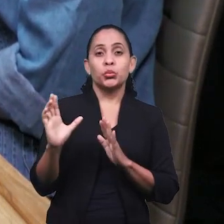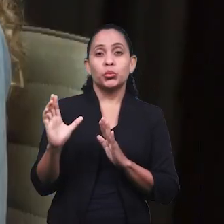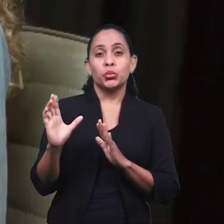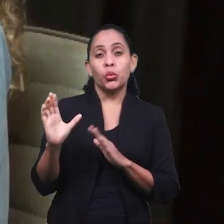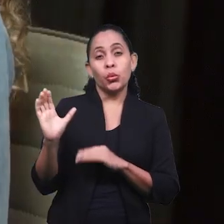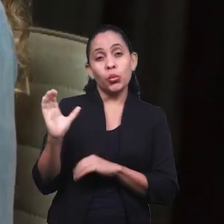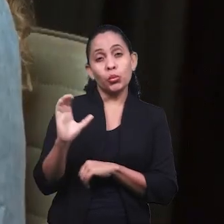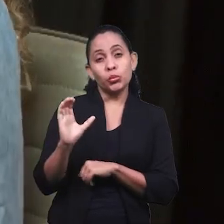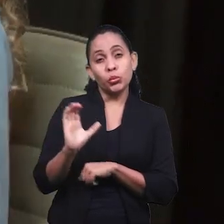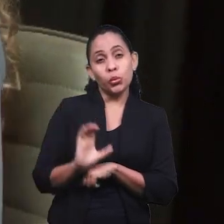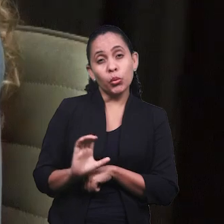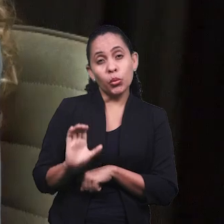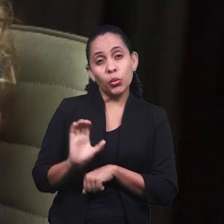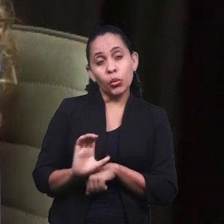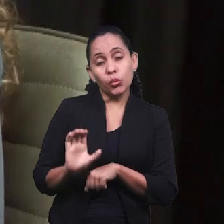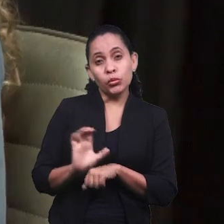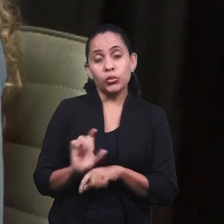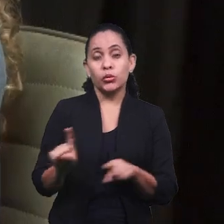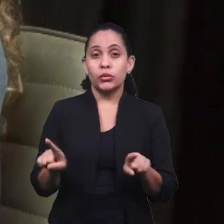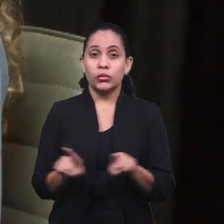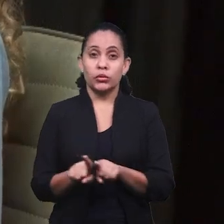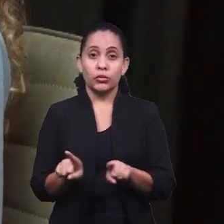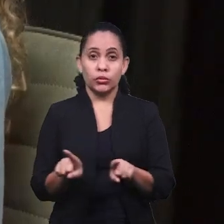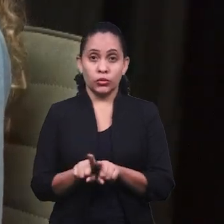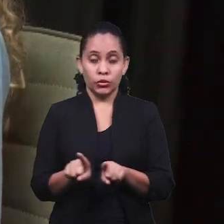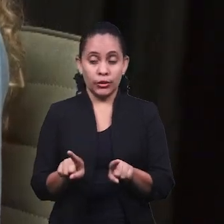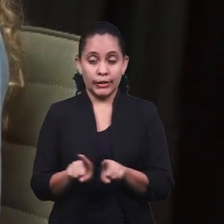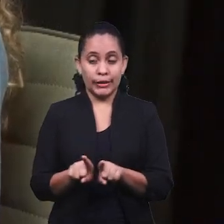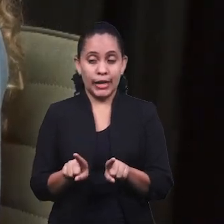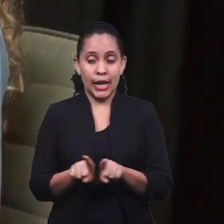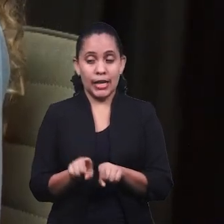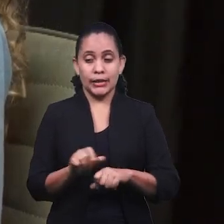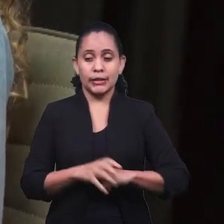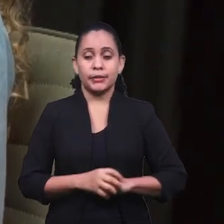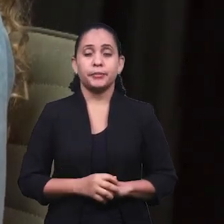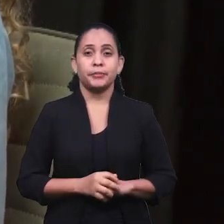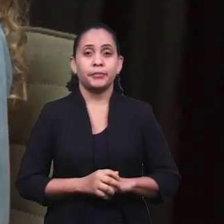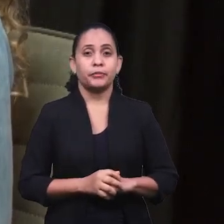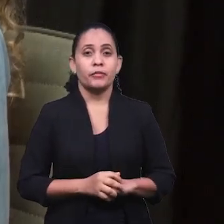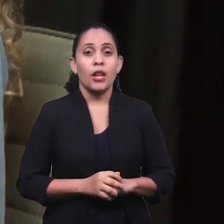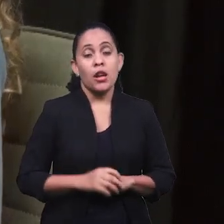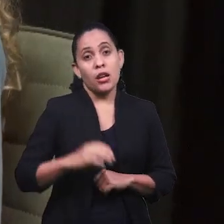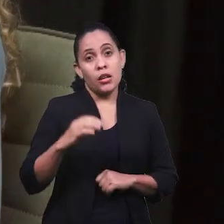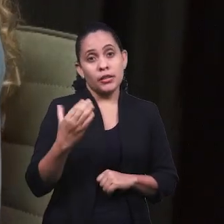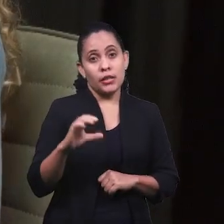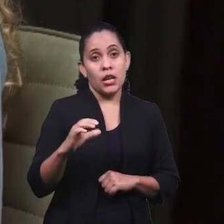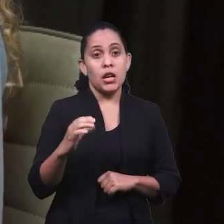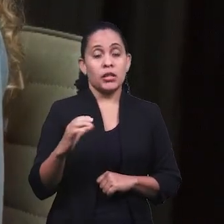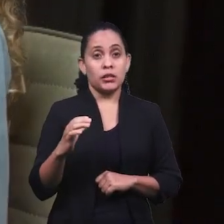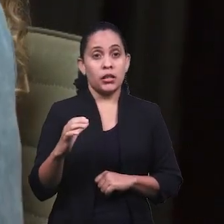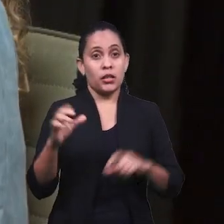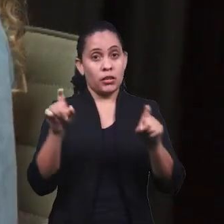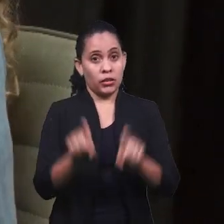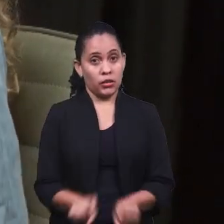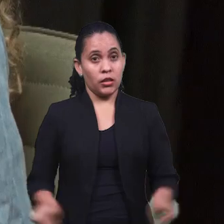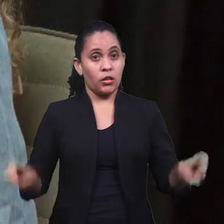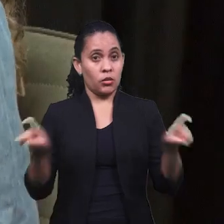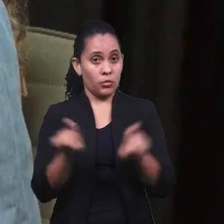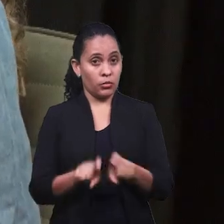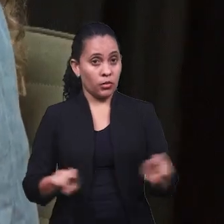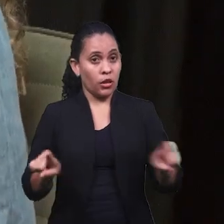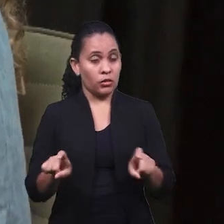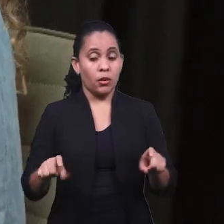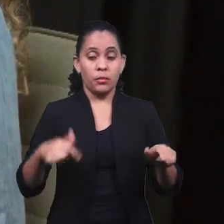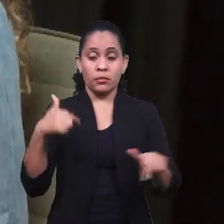Computação, que é um dos cursos mais tradicionais da área de tecnologia. Uhum. Ele é mais voltado para a trabalhar o